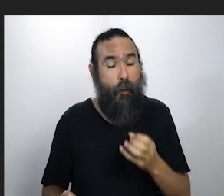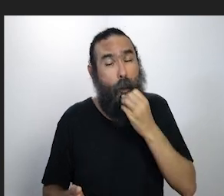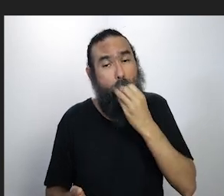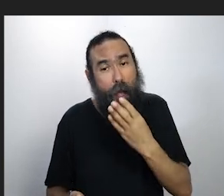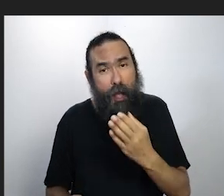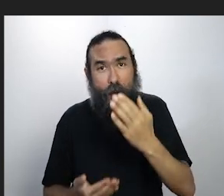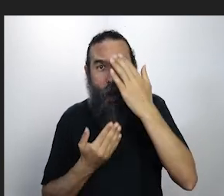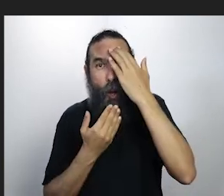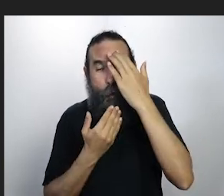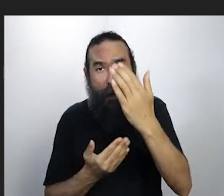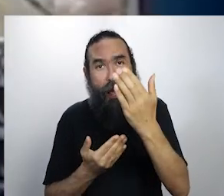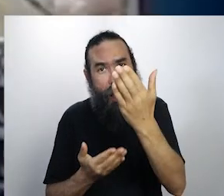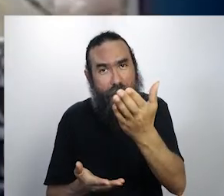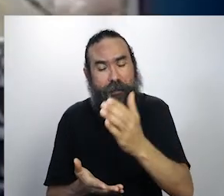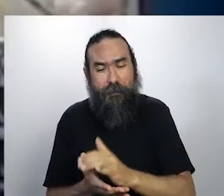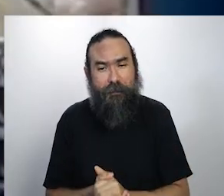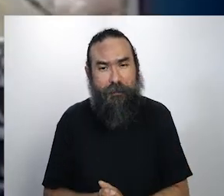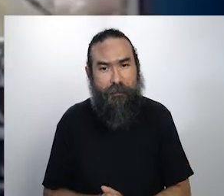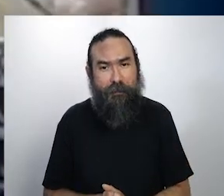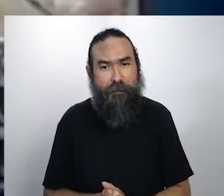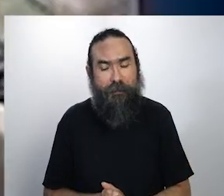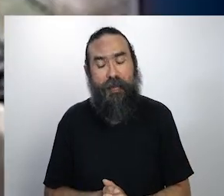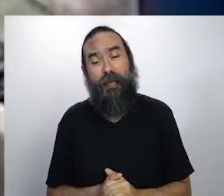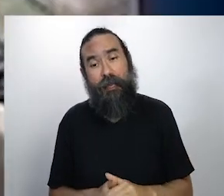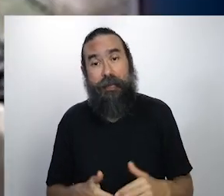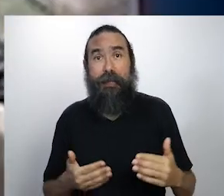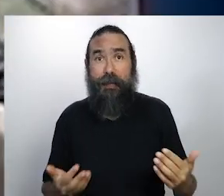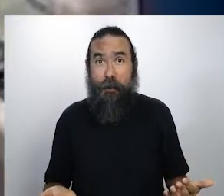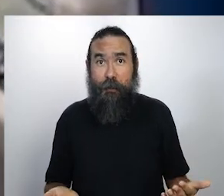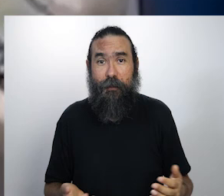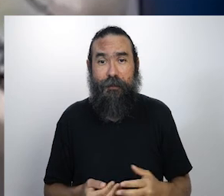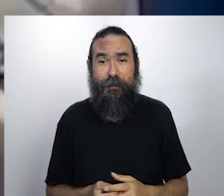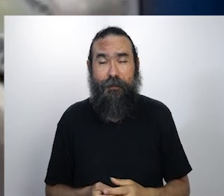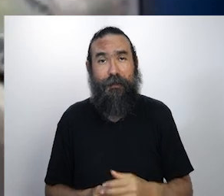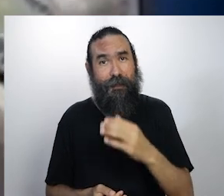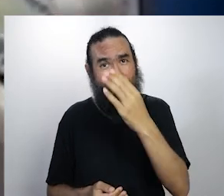Tudo bem, então. Obrigada. Então,